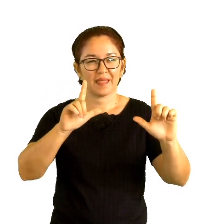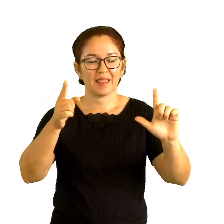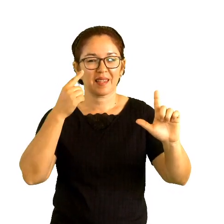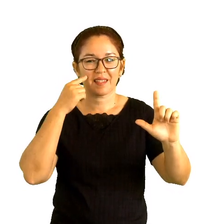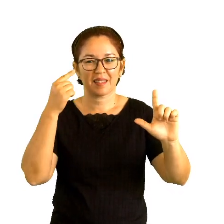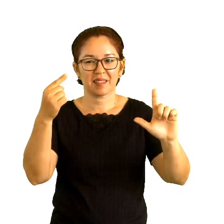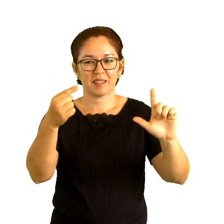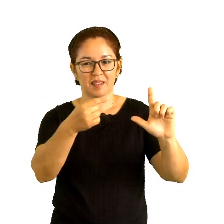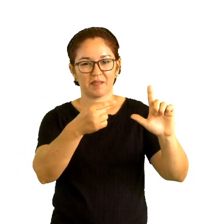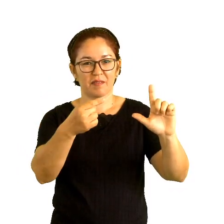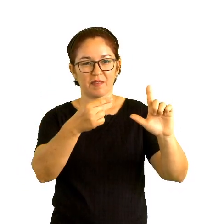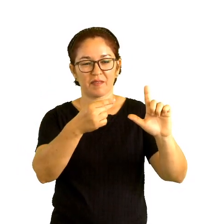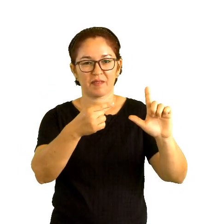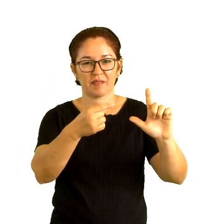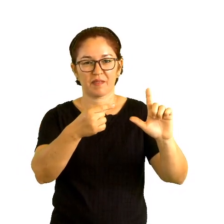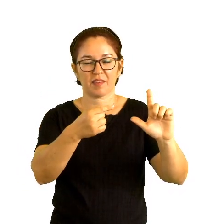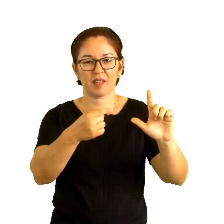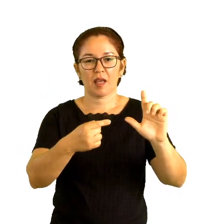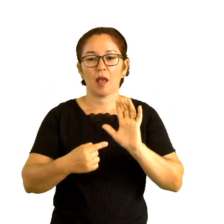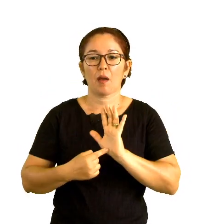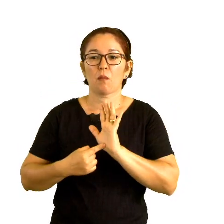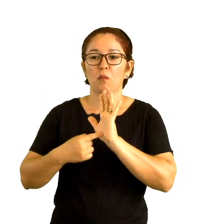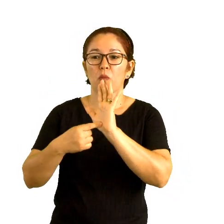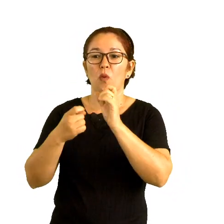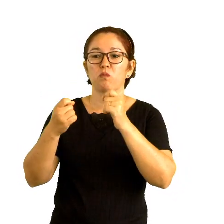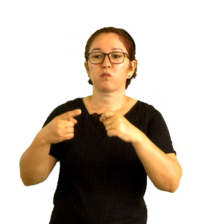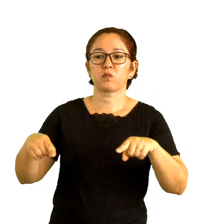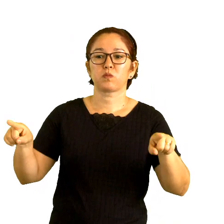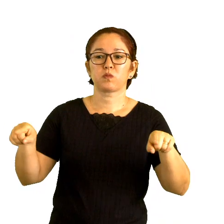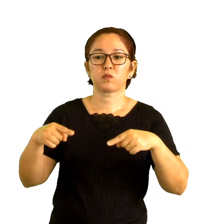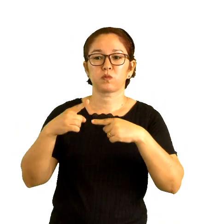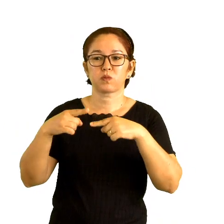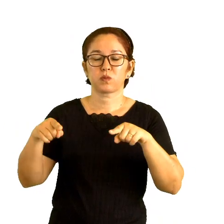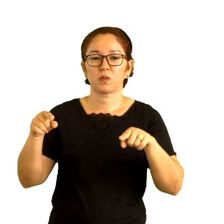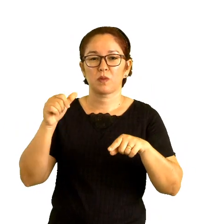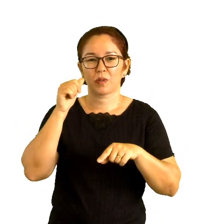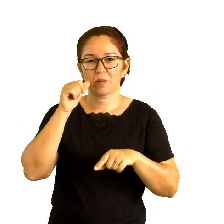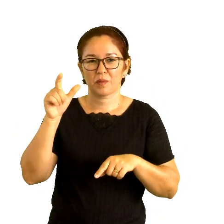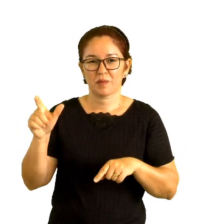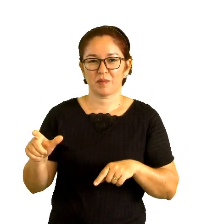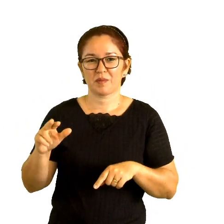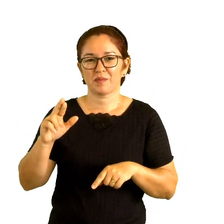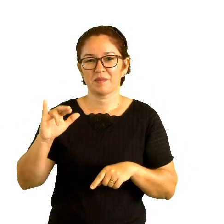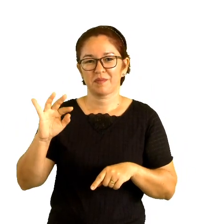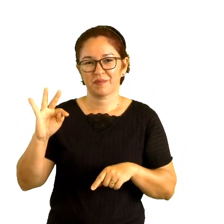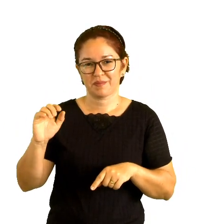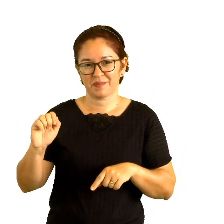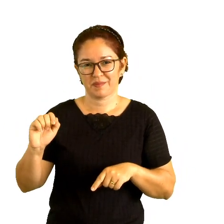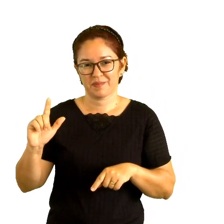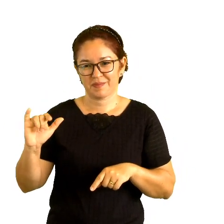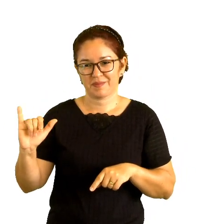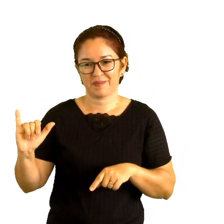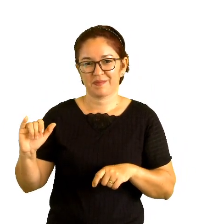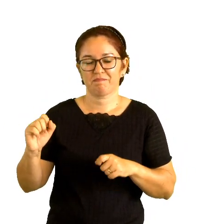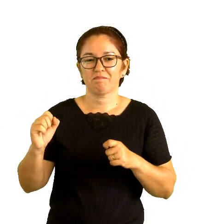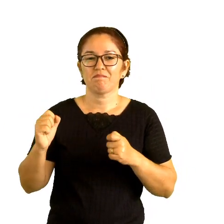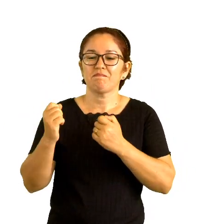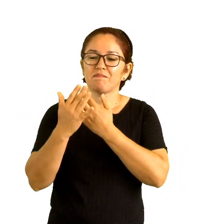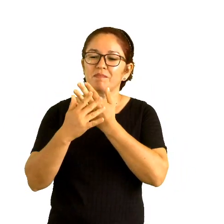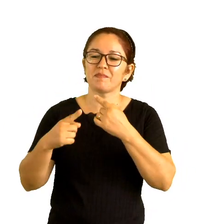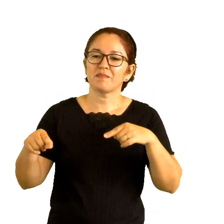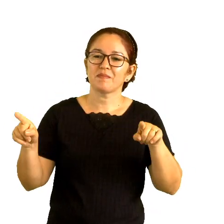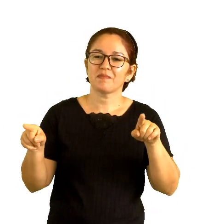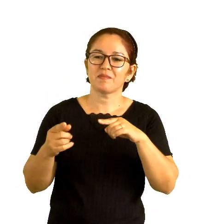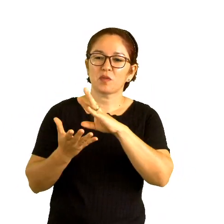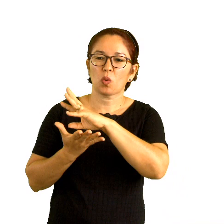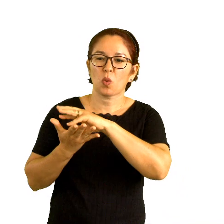faz referência à música de Rita Lee, intitulada Mania de Você. Que aí o título, a referência